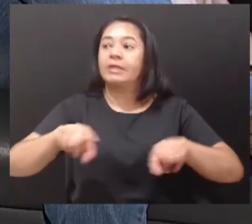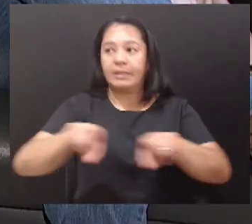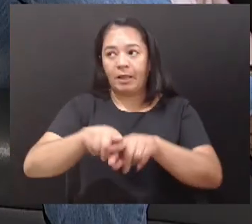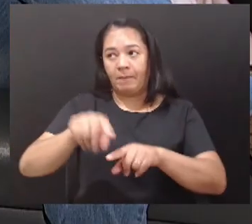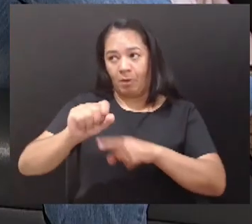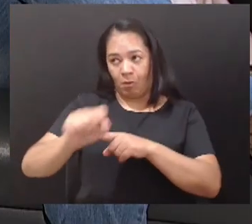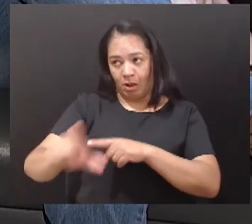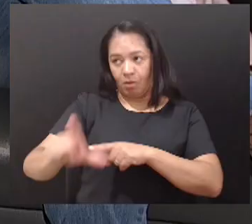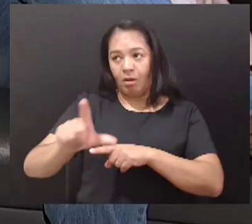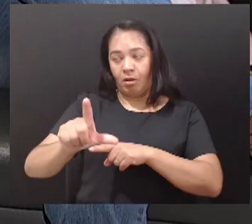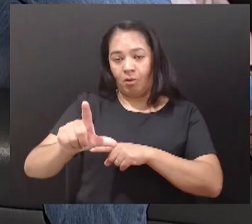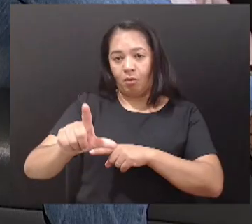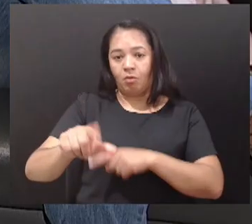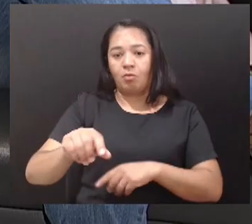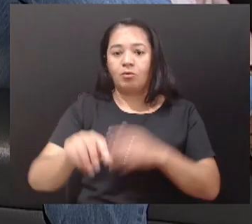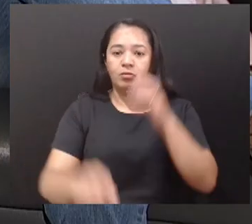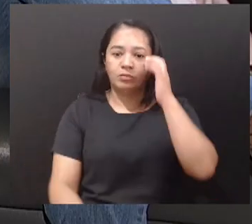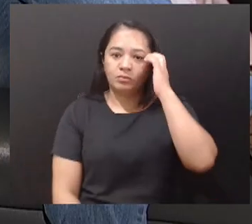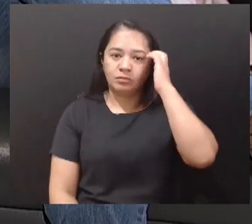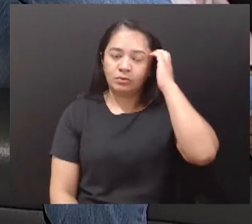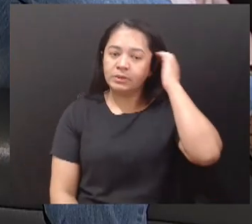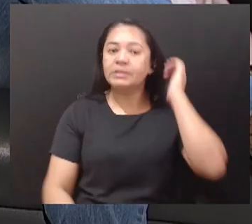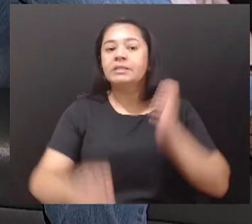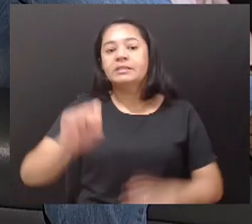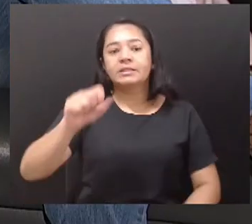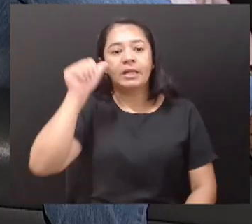e assim, a minha esposa, ela